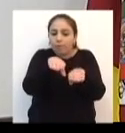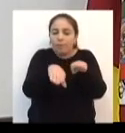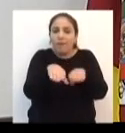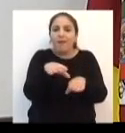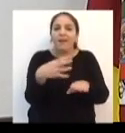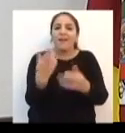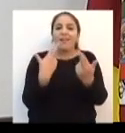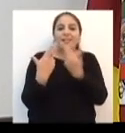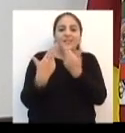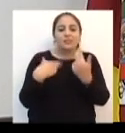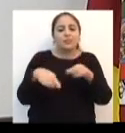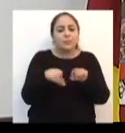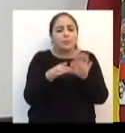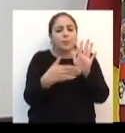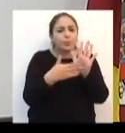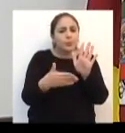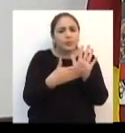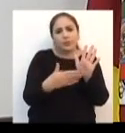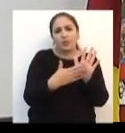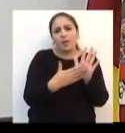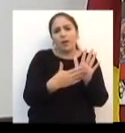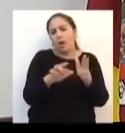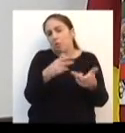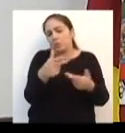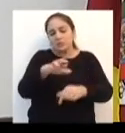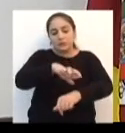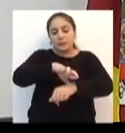também proporcionar a eles algumas garantias